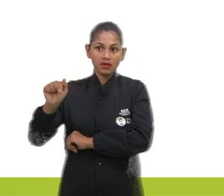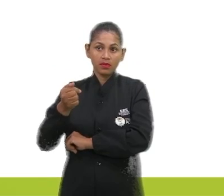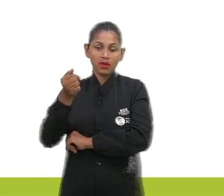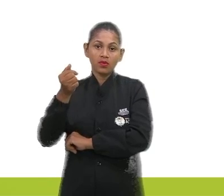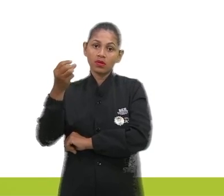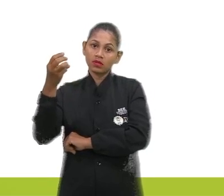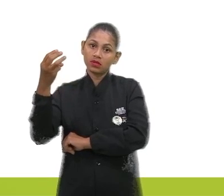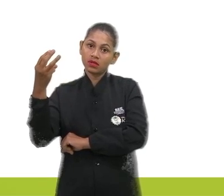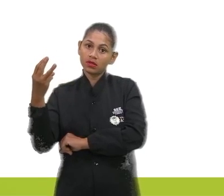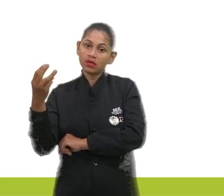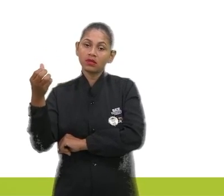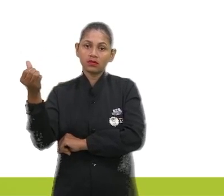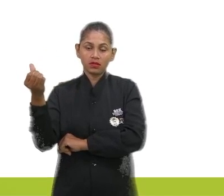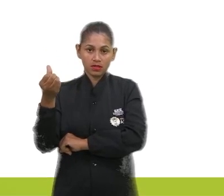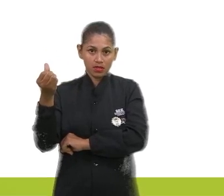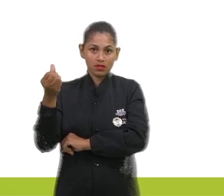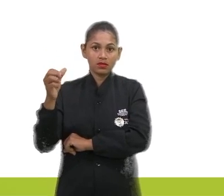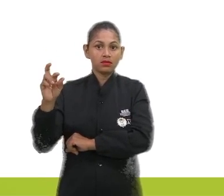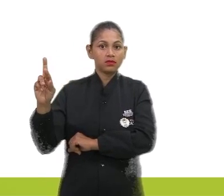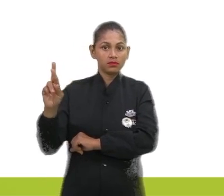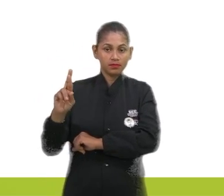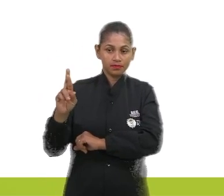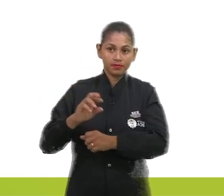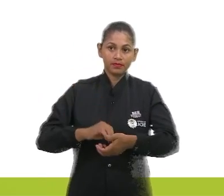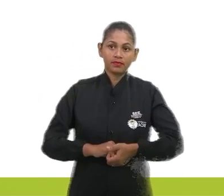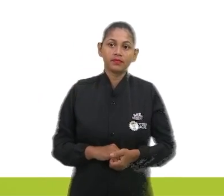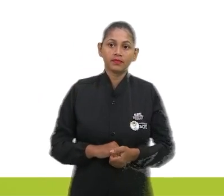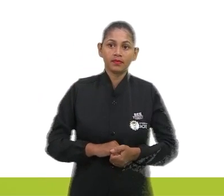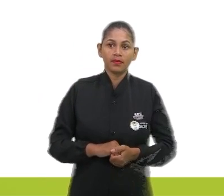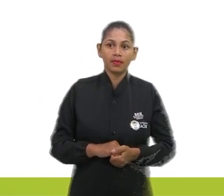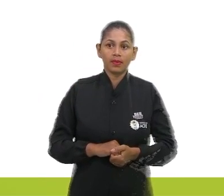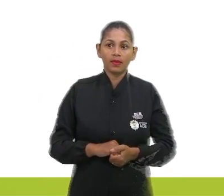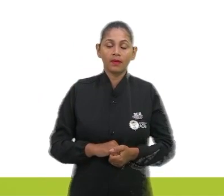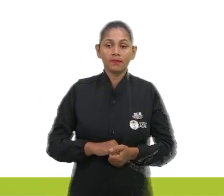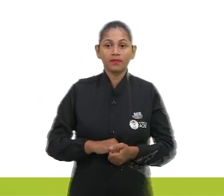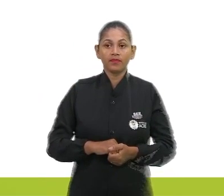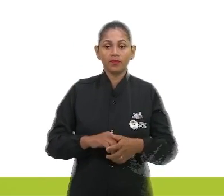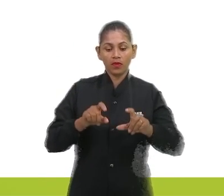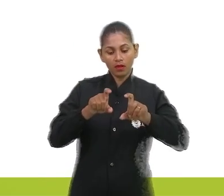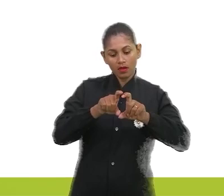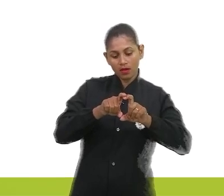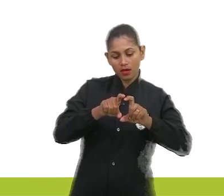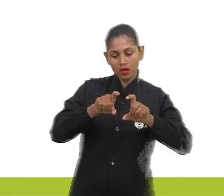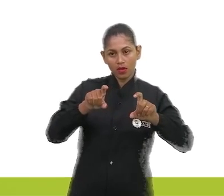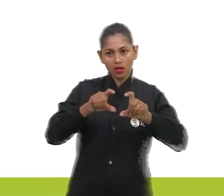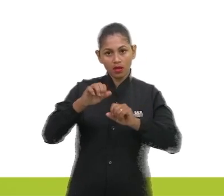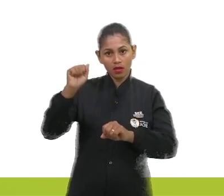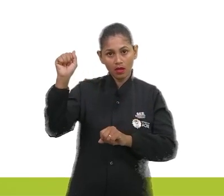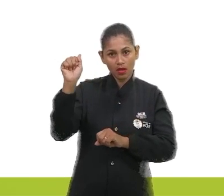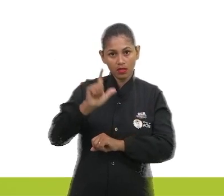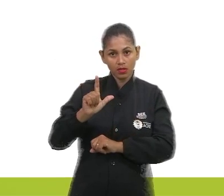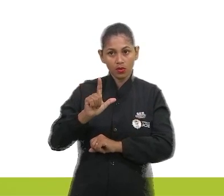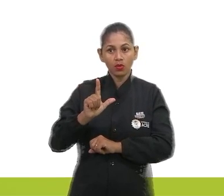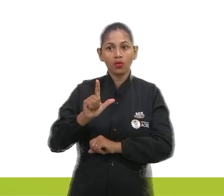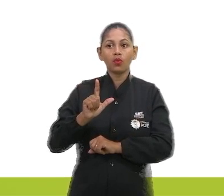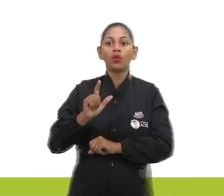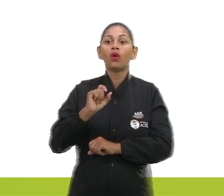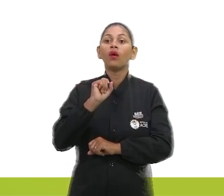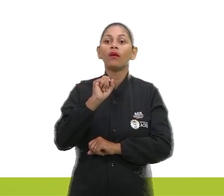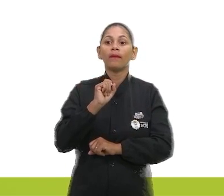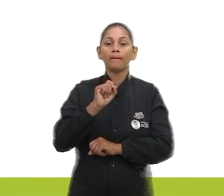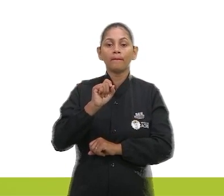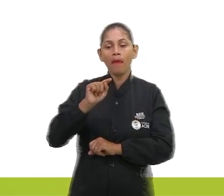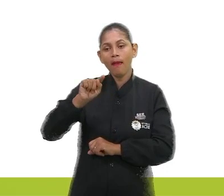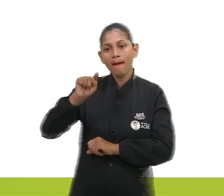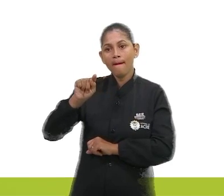6.966,36. Uma outra coluna que mostra um outro numerário, né, um outro valor, digamos assim, em dinheiro, R$